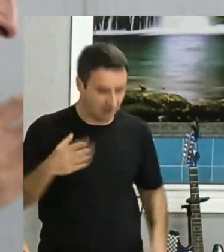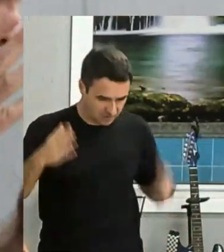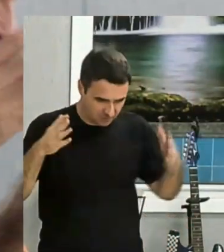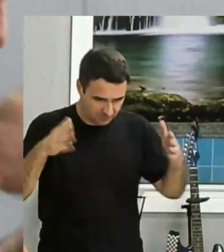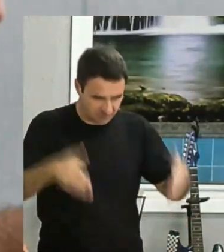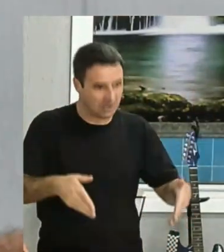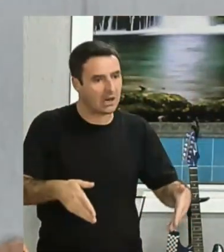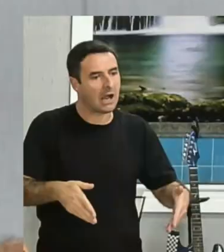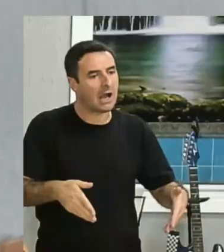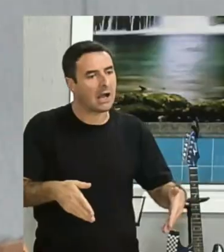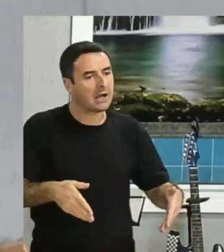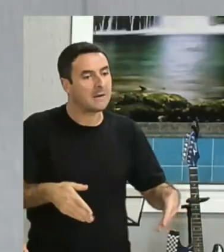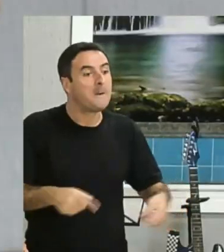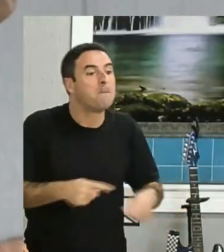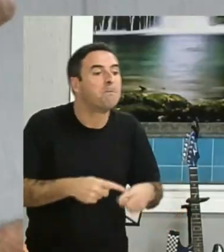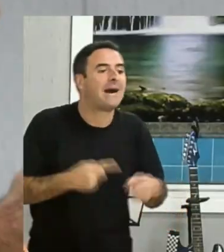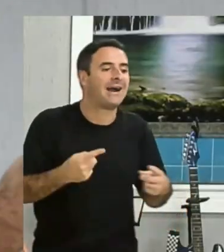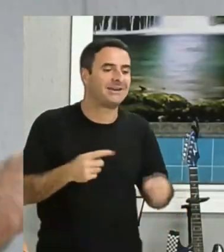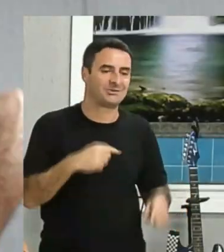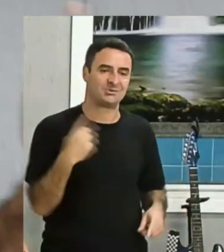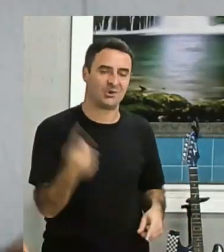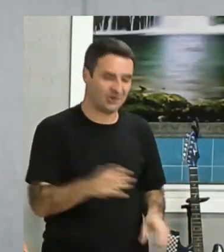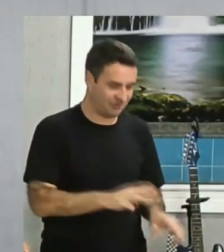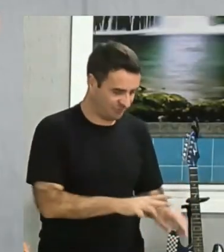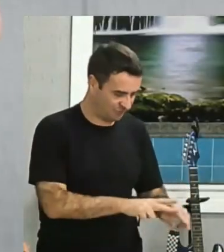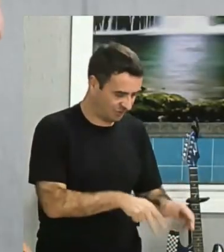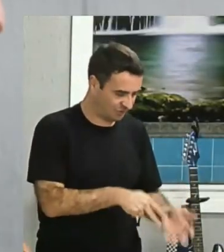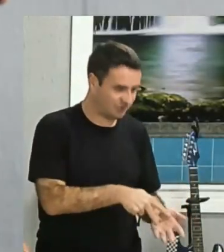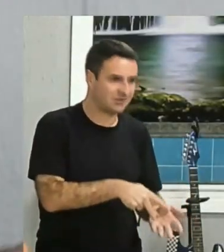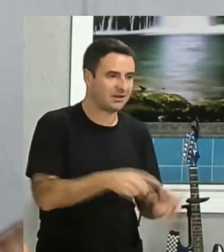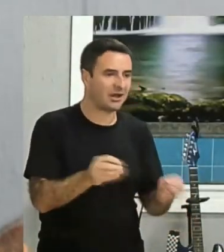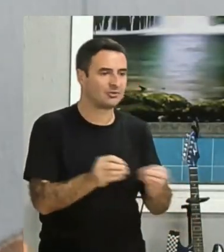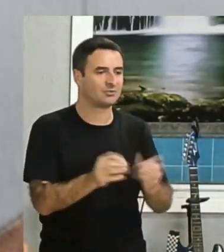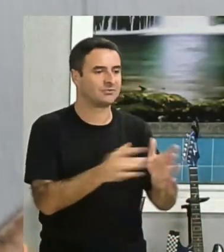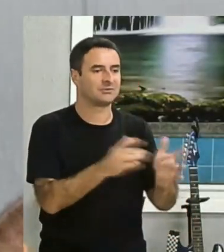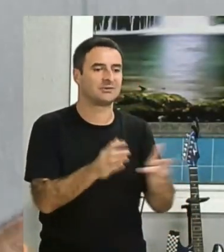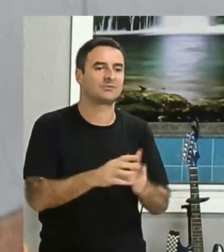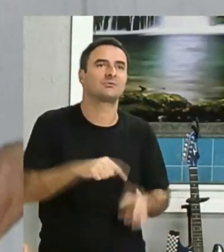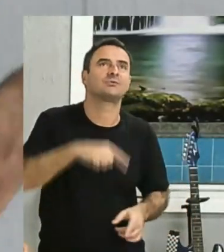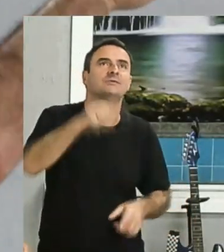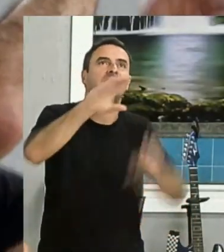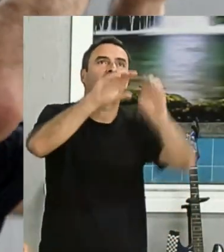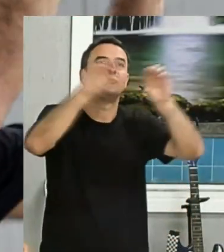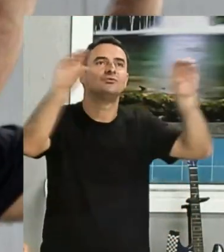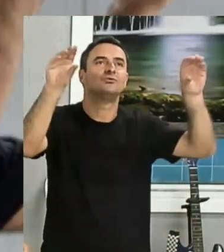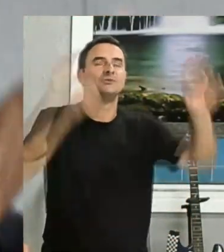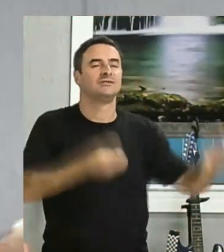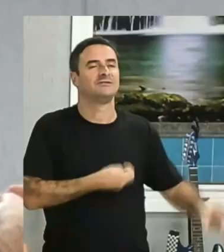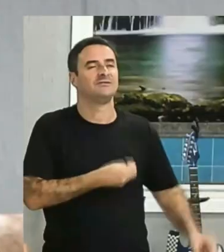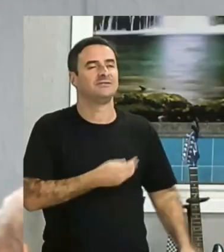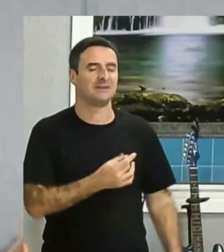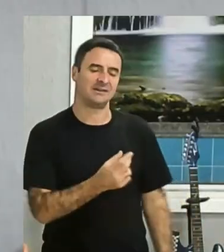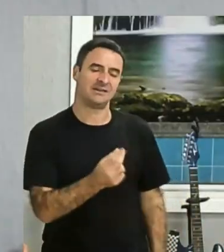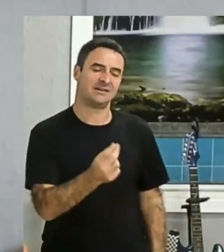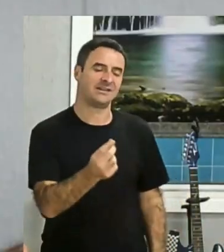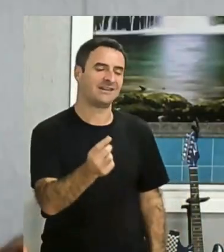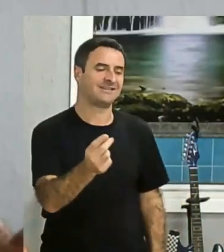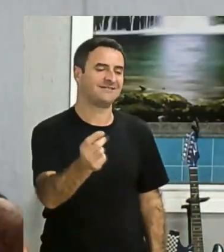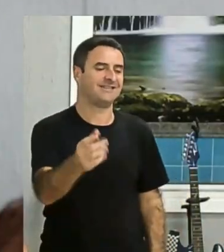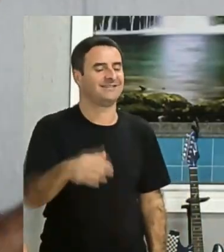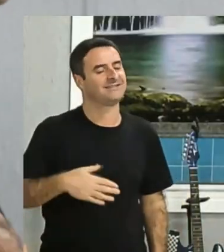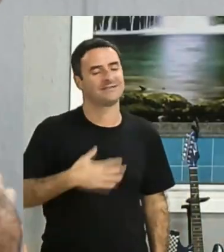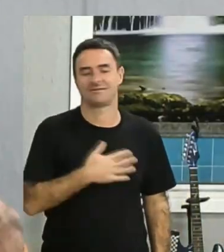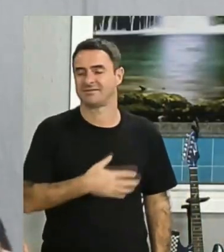com ele viveremos eternamente em gozo celeste. E